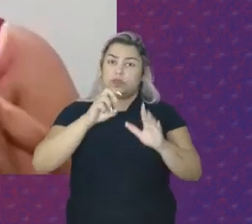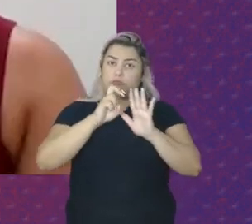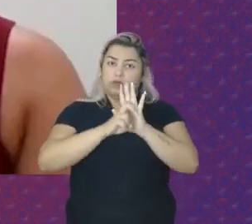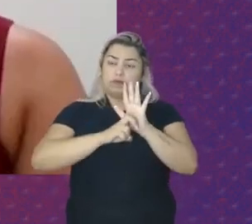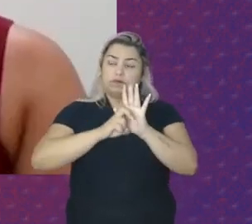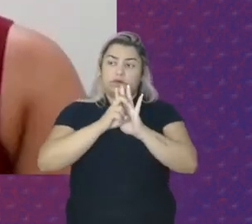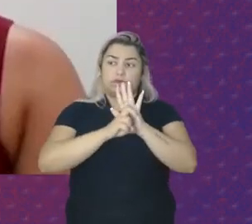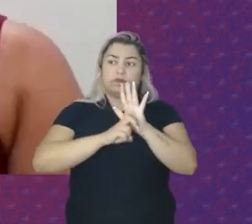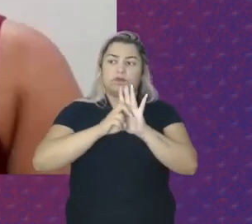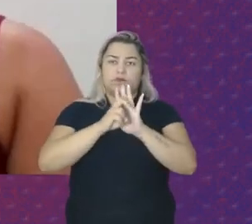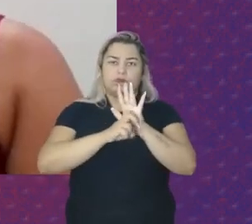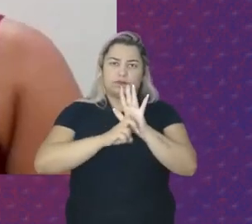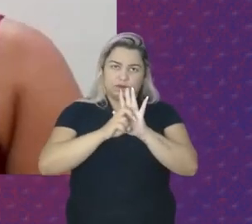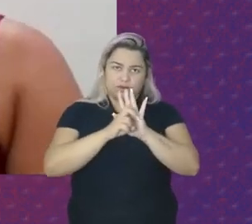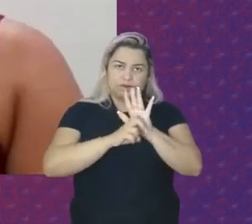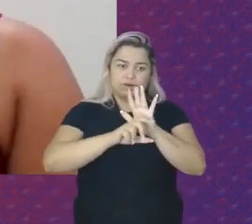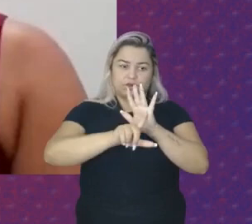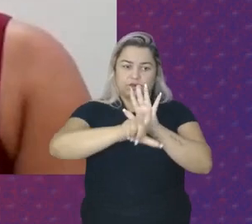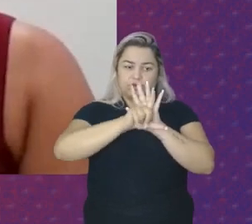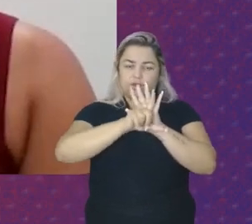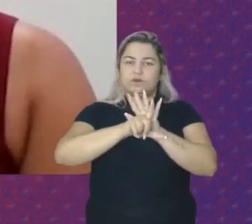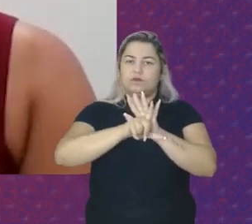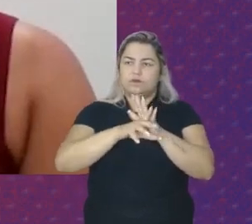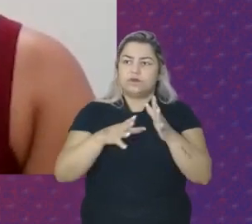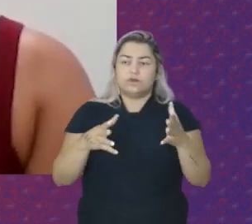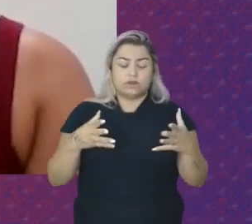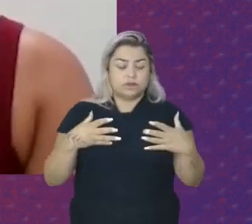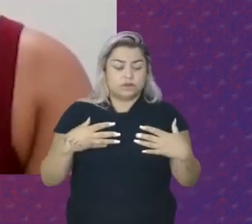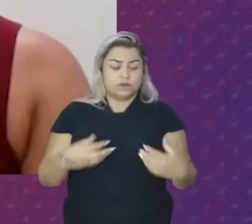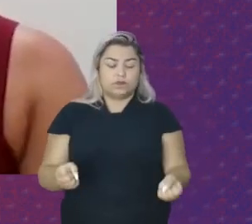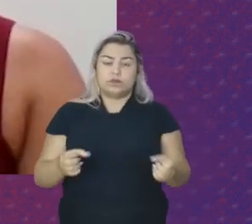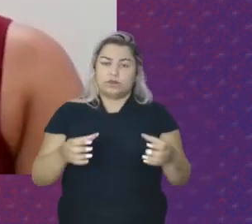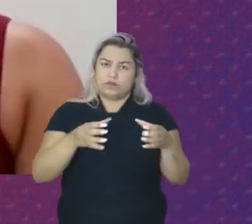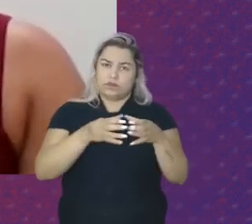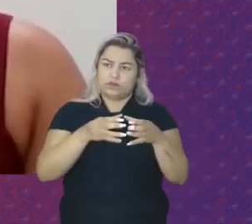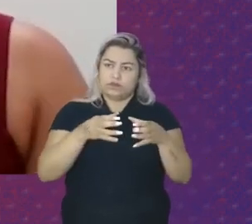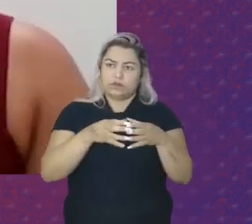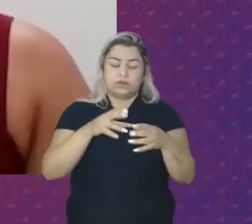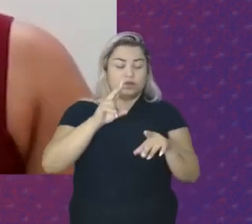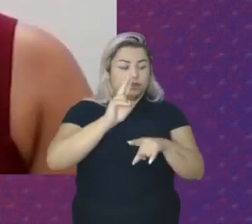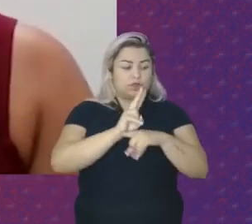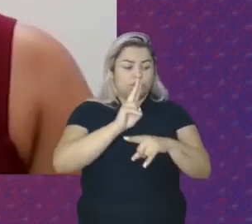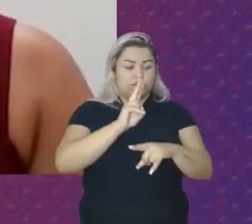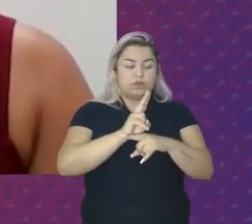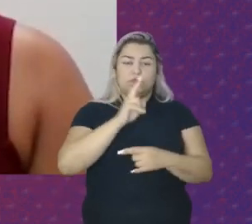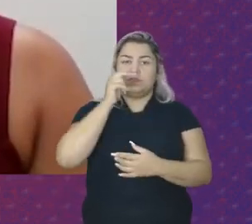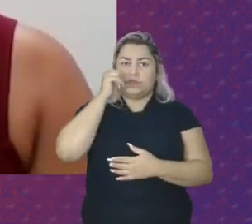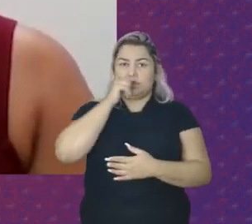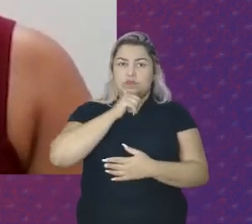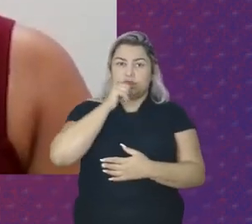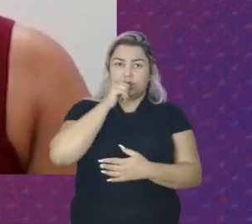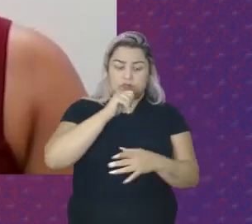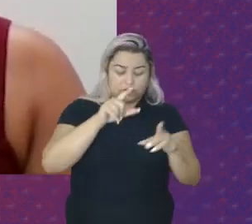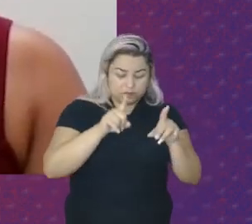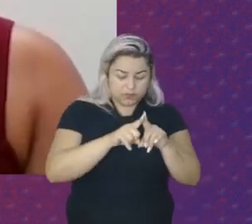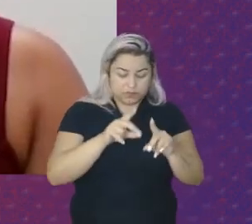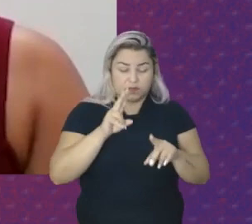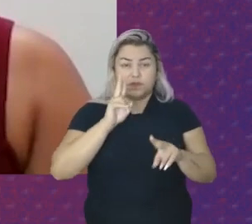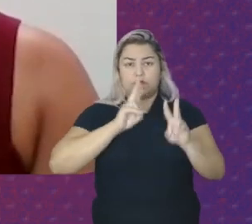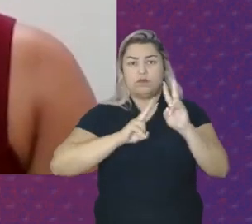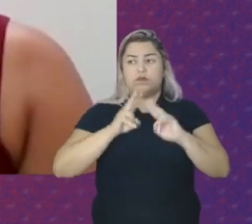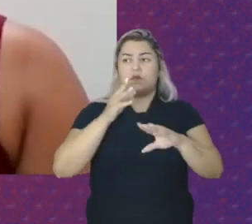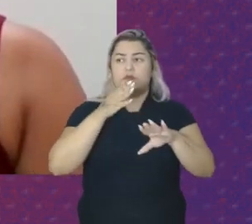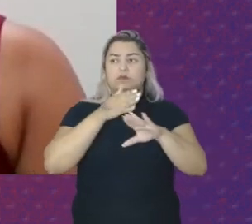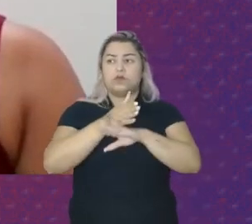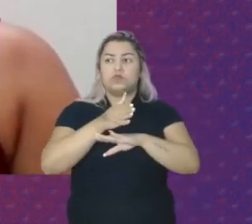uma rede, né, uma rede de acolhimento, de proteção a essa mulher, e que acaba garantindo que ela tenha acesso, inclusive, a